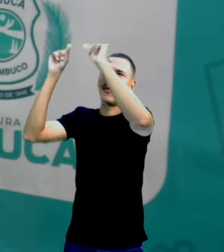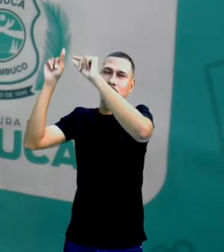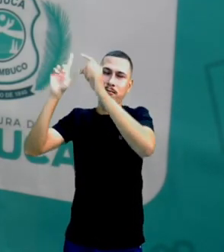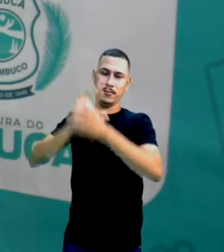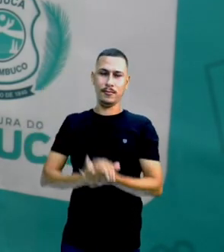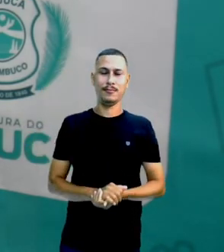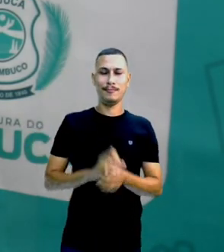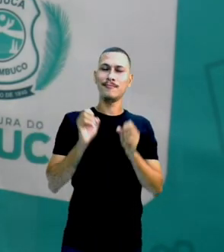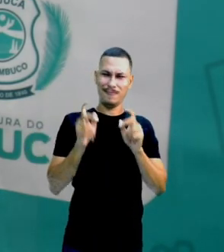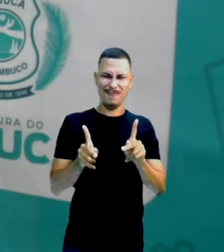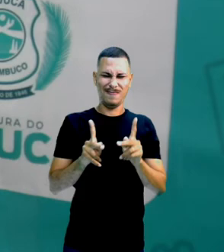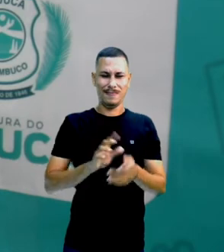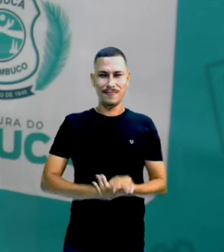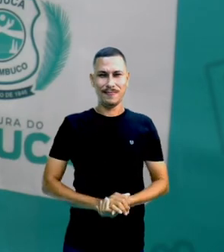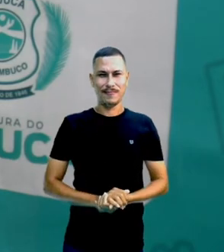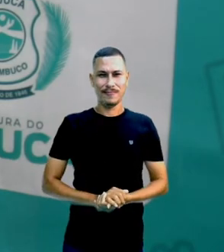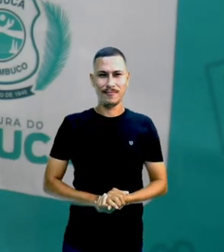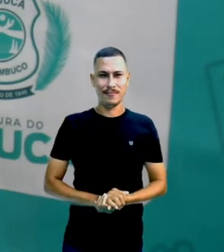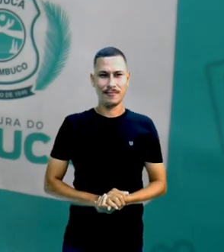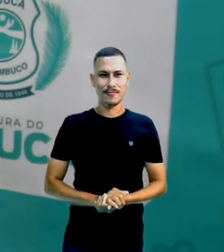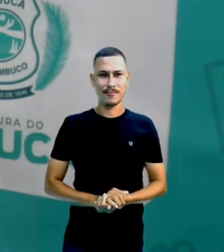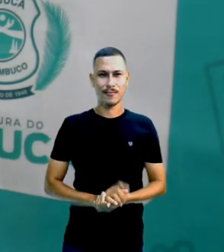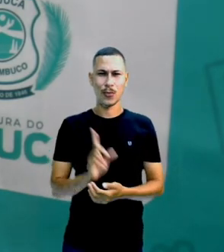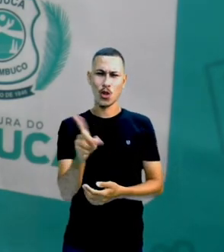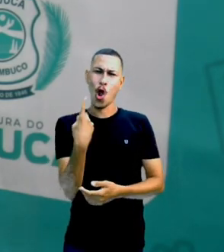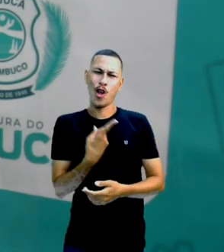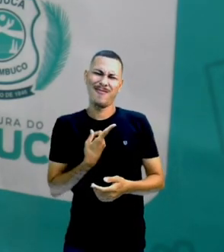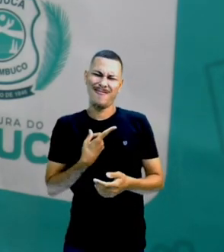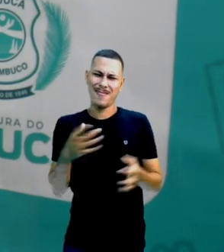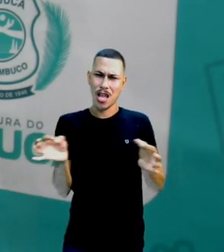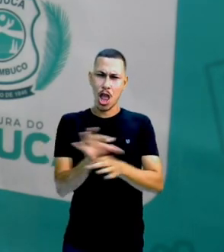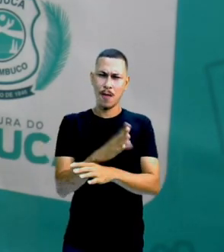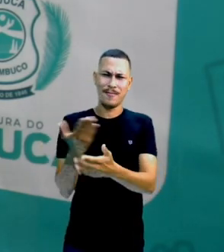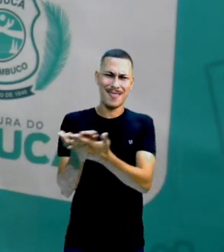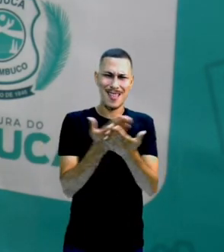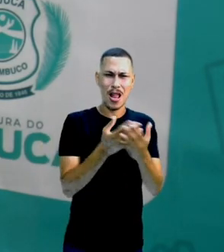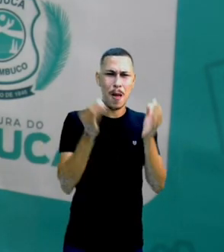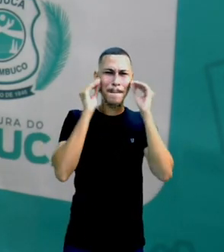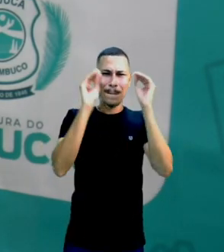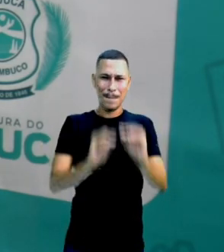você, certo? Então, aqui terminamos a nossa aula.